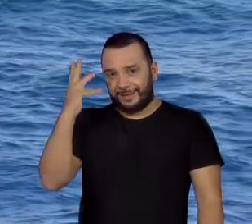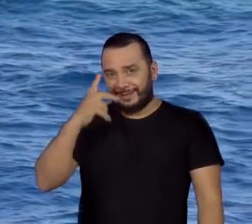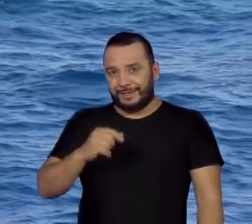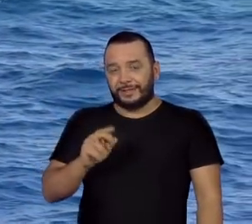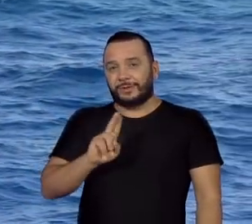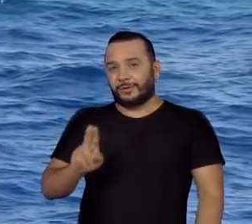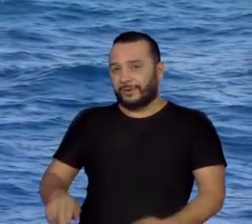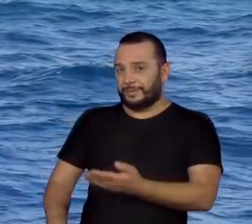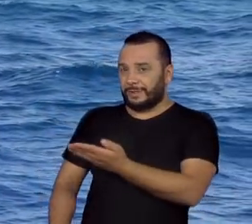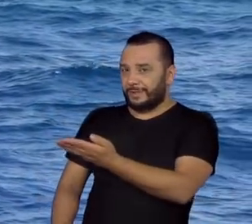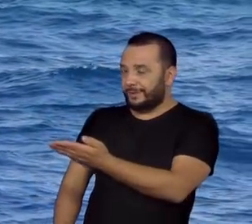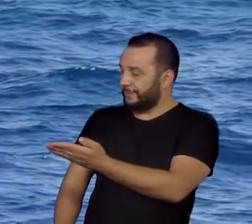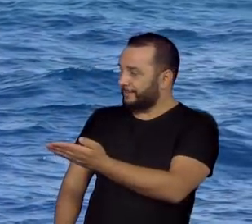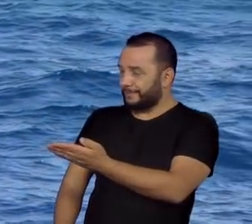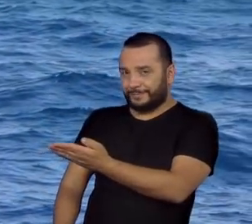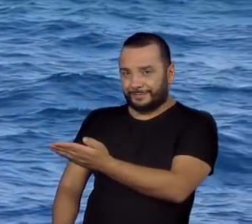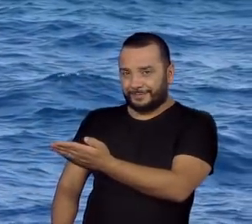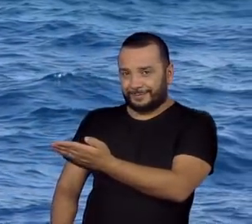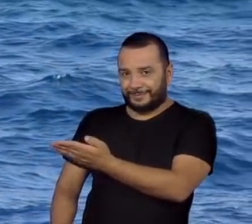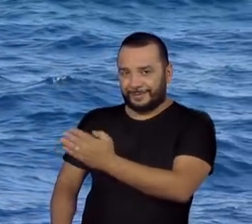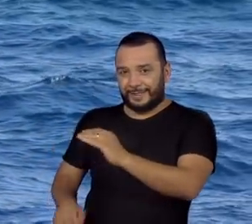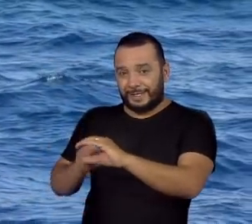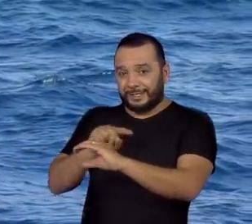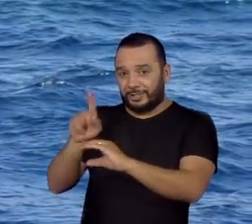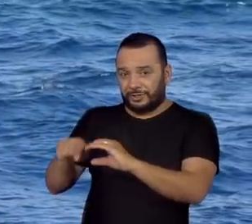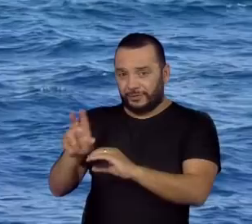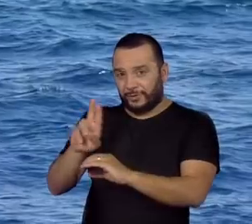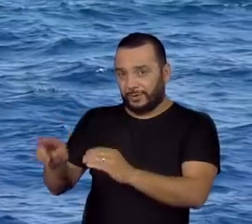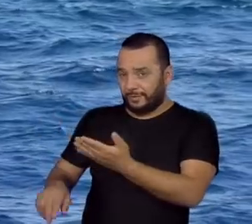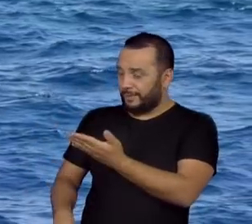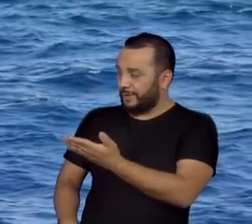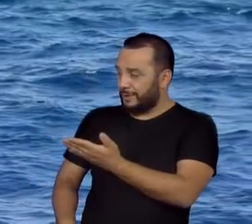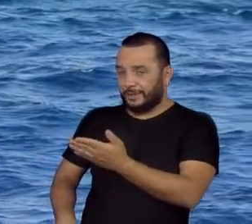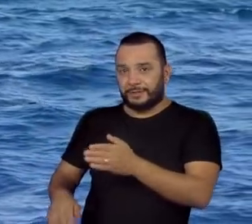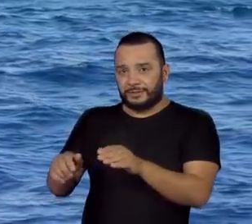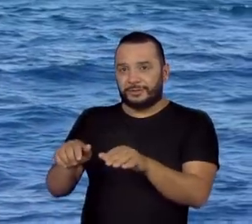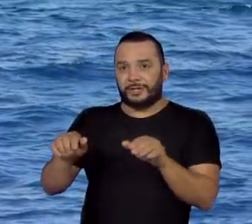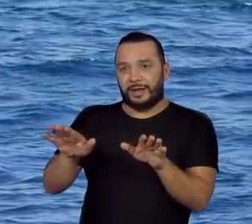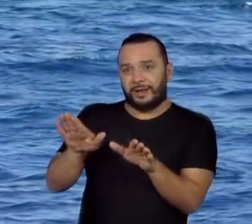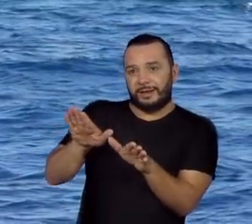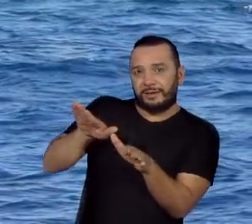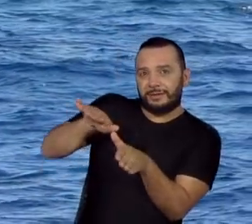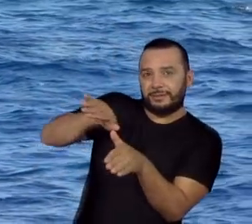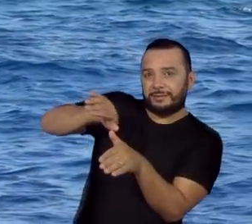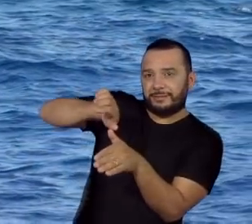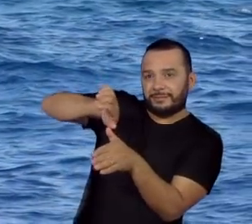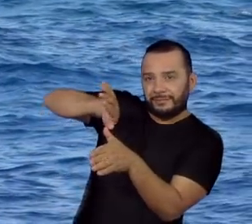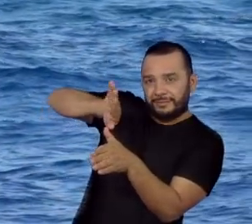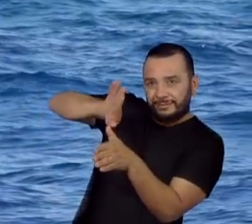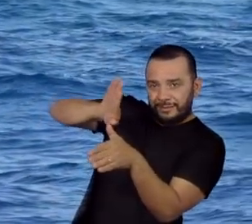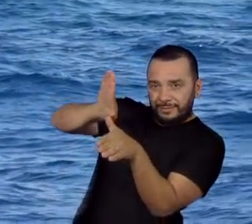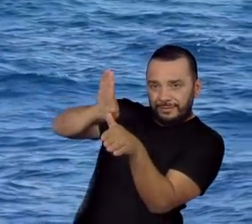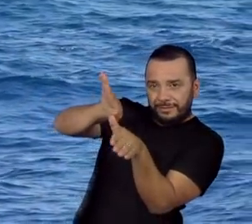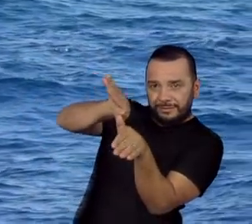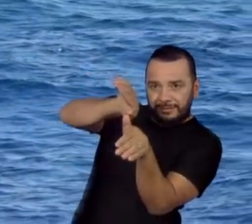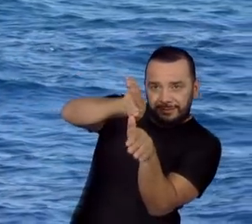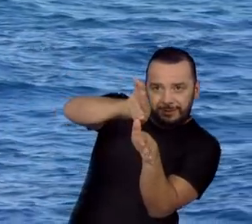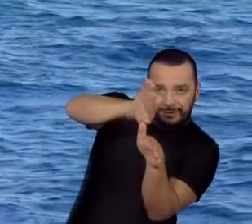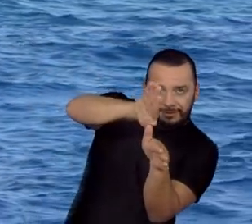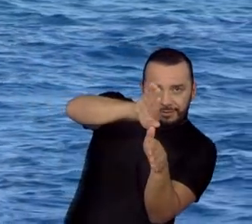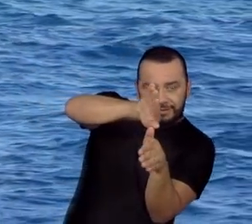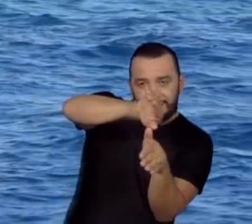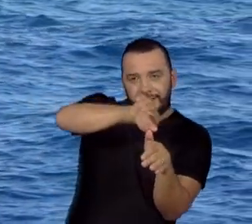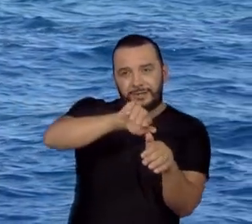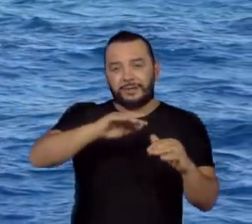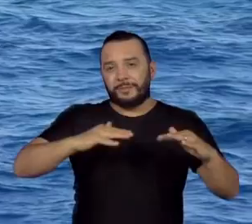Megaptera novaeangli, né? Então esse Megaptera significa grande asas. As nadadeiras peitorais que elas utilizam para fazer os movimentos,